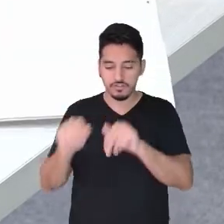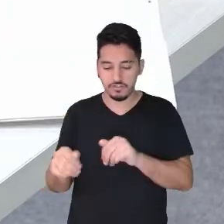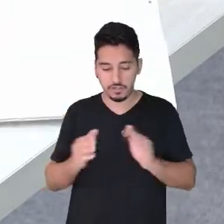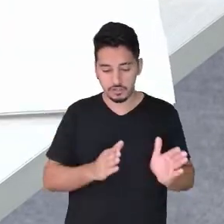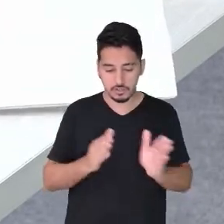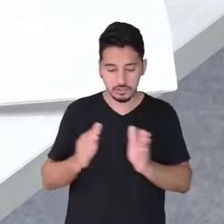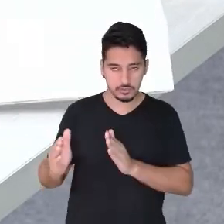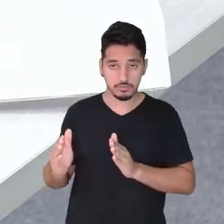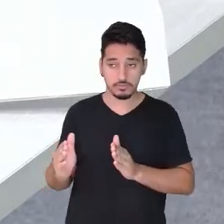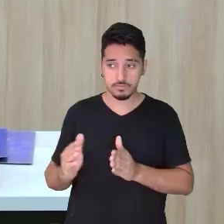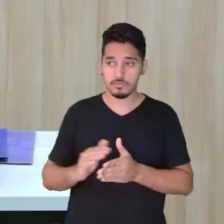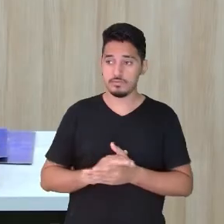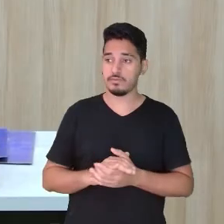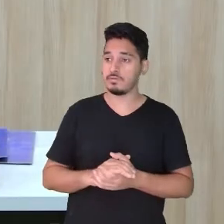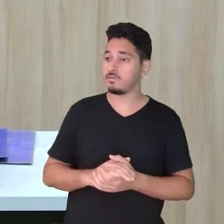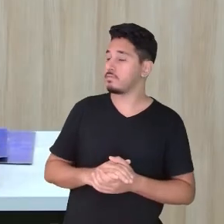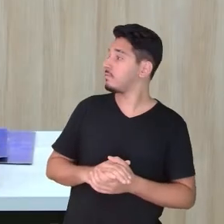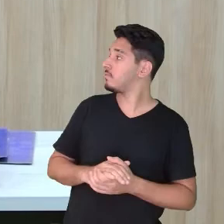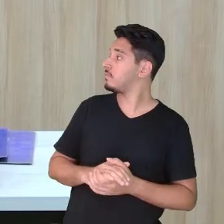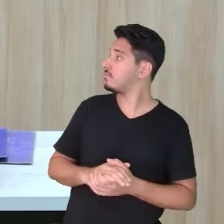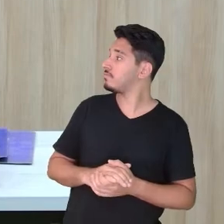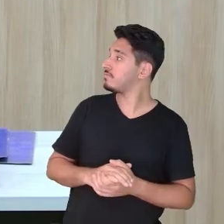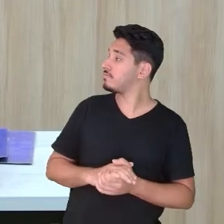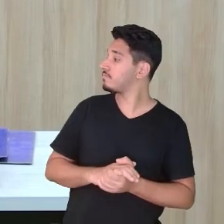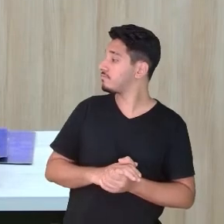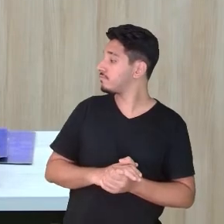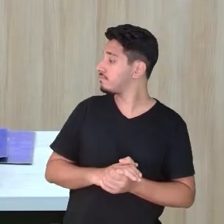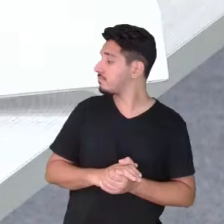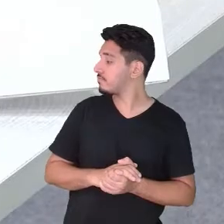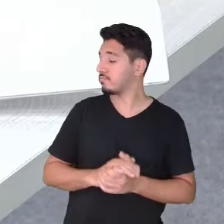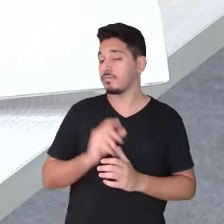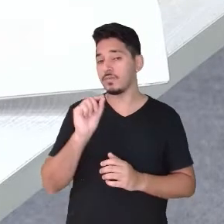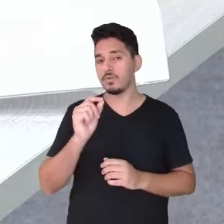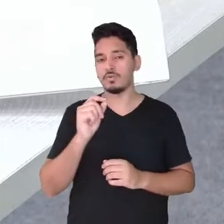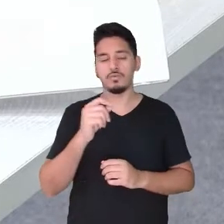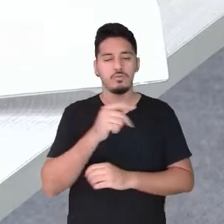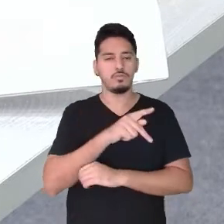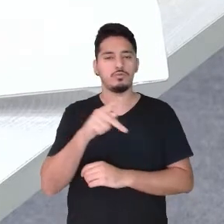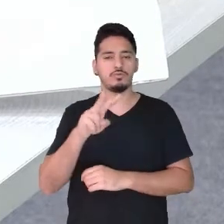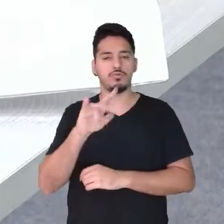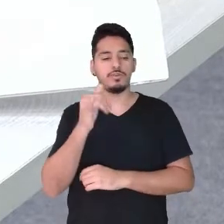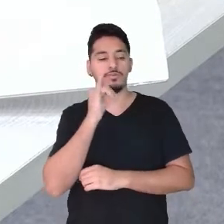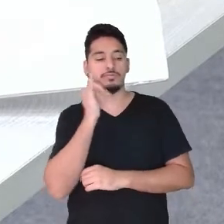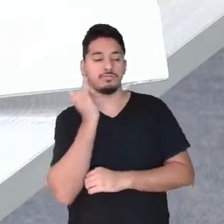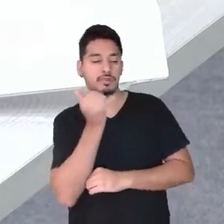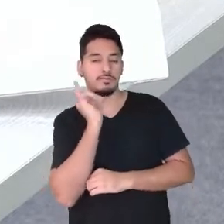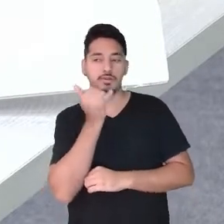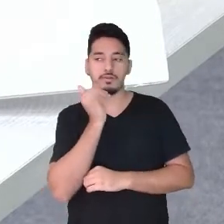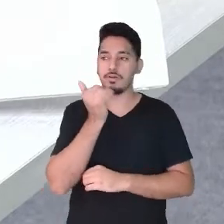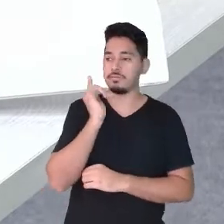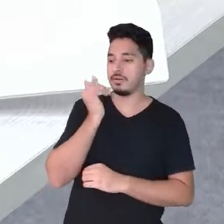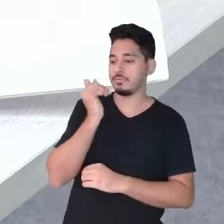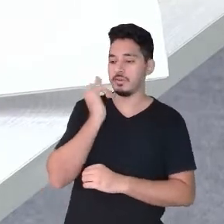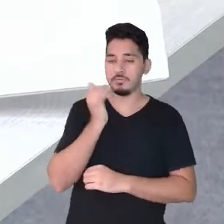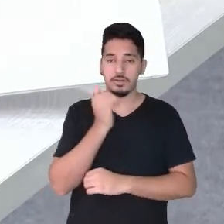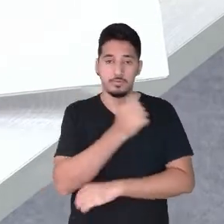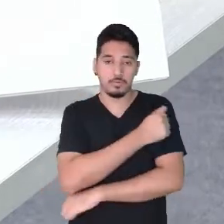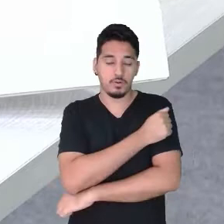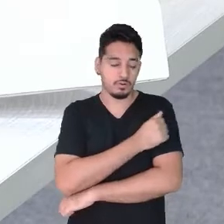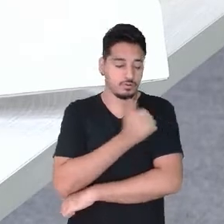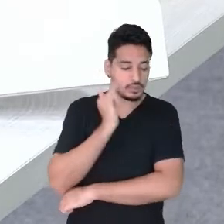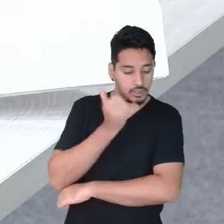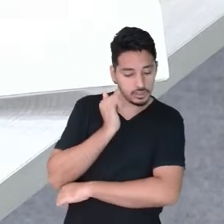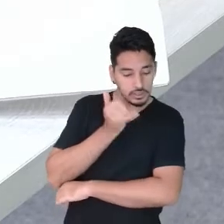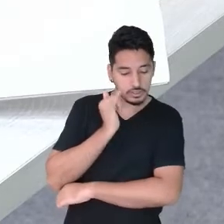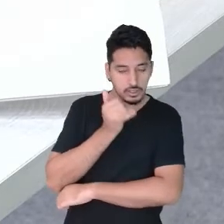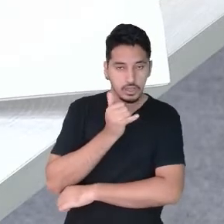história. Deixa eu ajustar aqui. Então, onde o professor vai contar uma história para esse estudante e ele